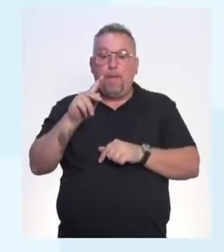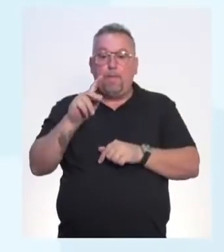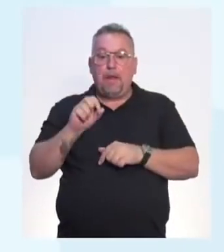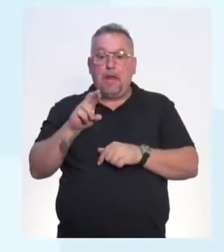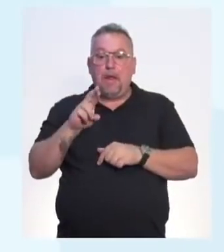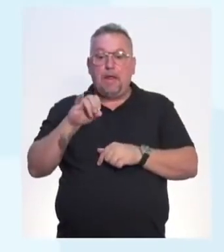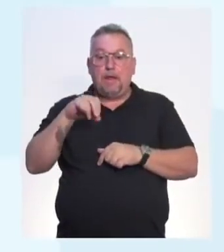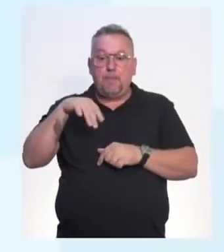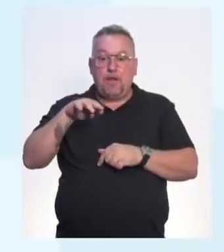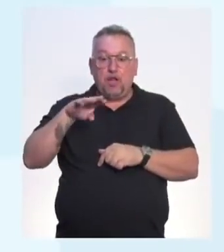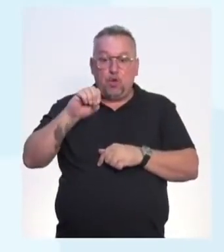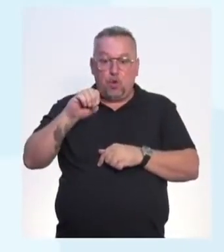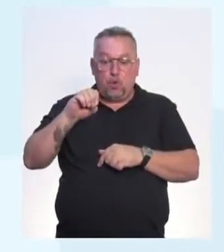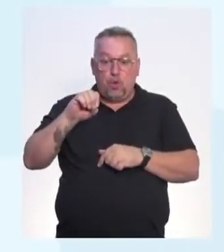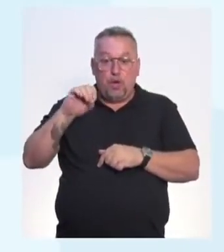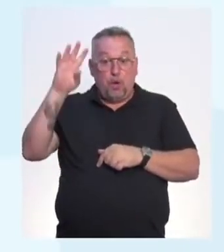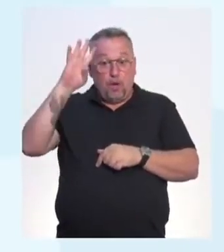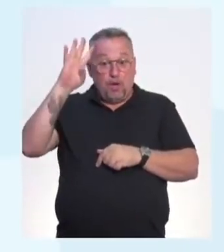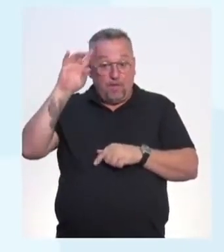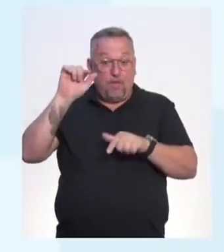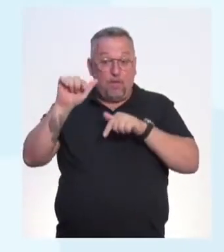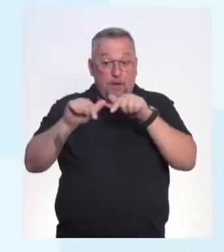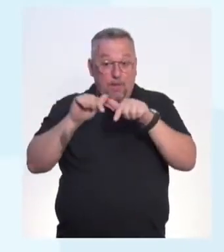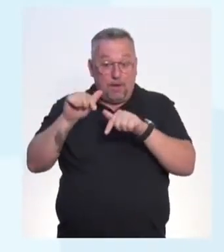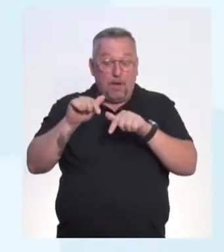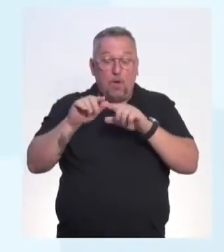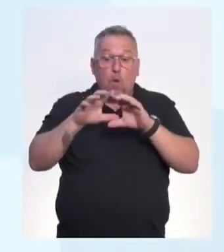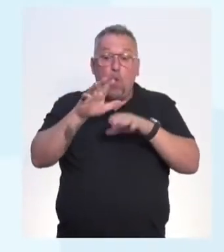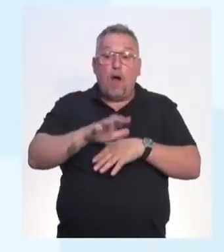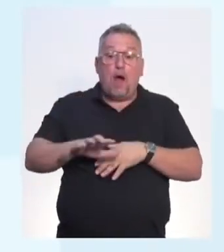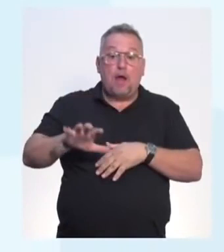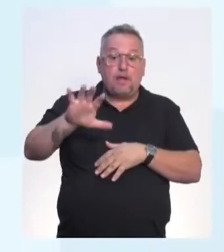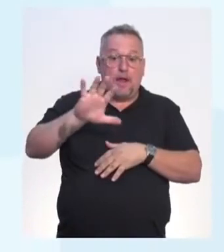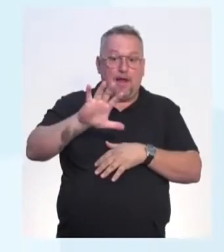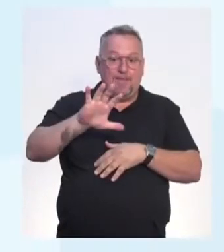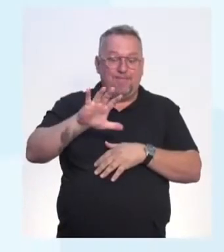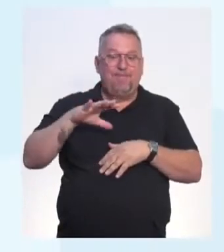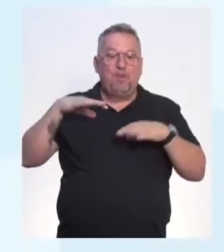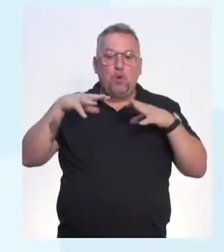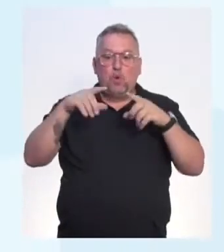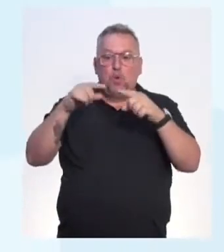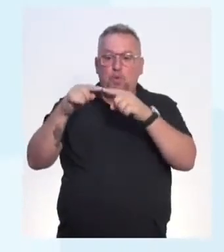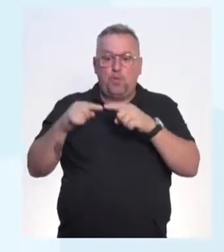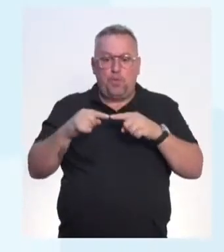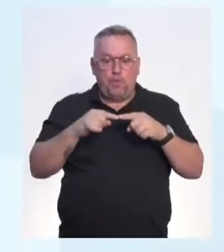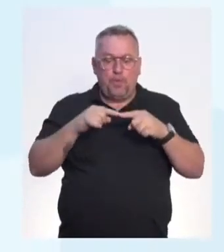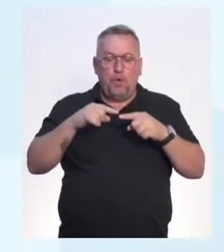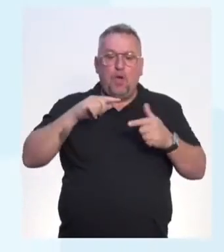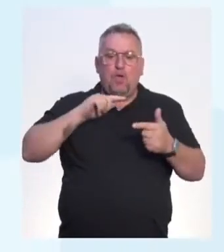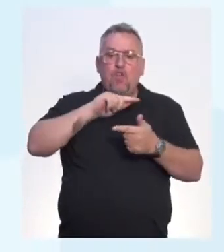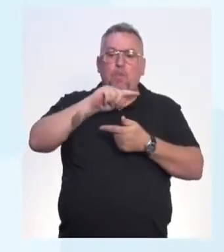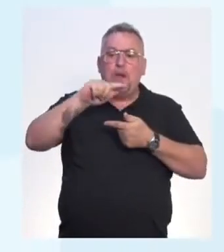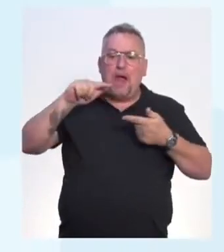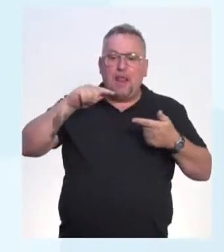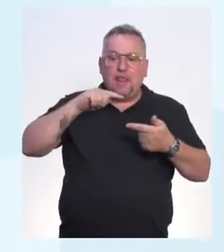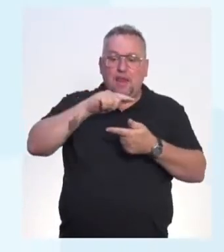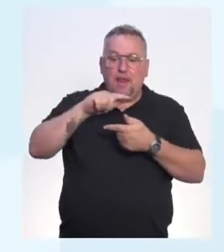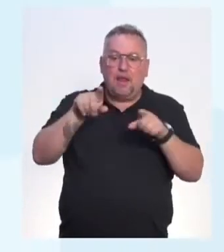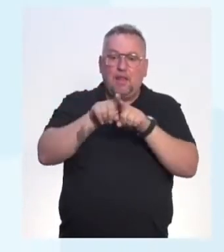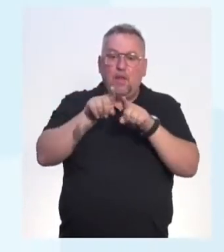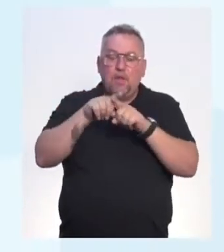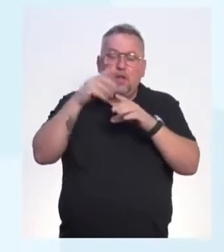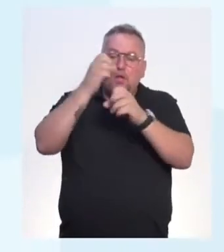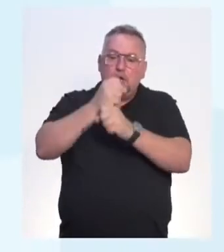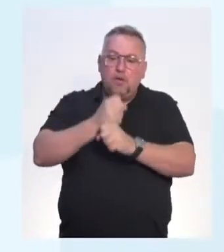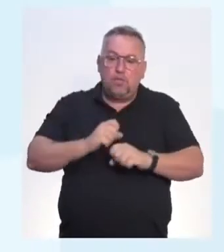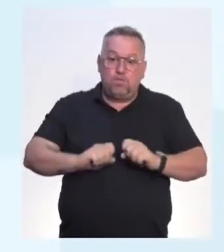vamos trabalhar exercícios que têm a ver com área. Tá bom? Então, tudo tem a ver com figuras geométricas, cálculos de equações